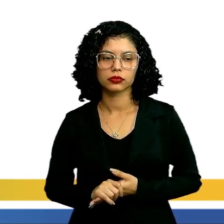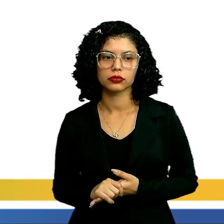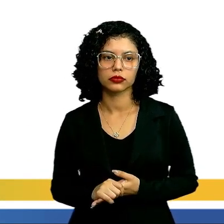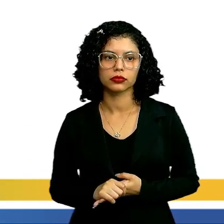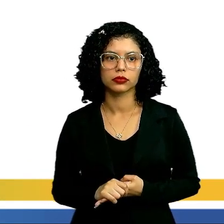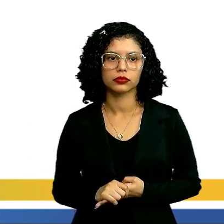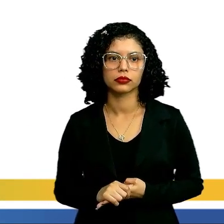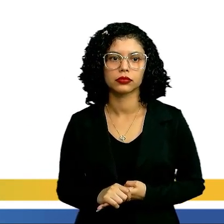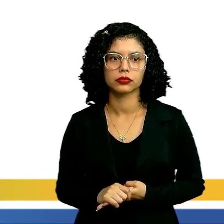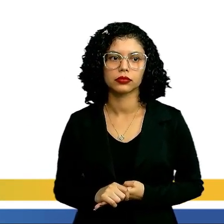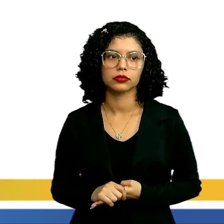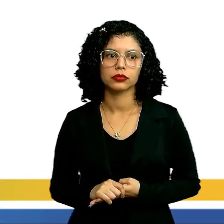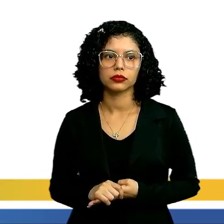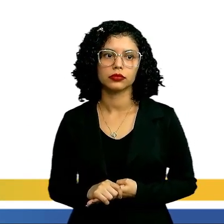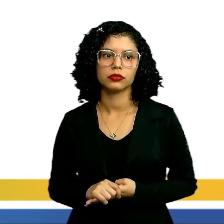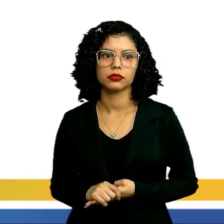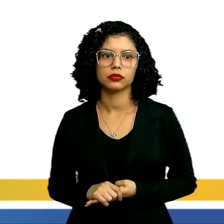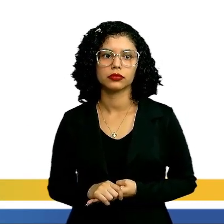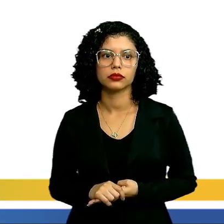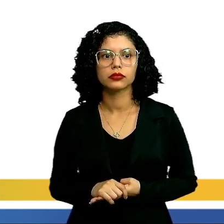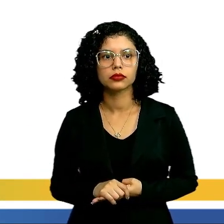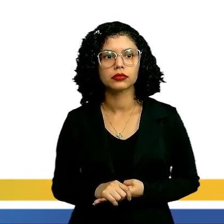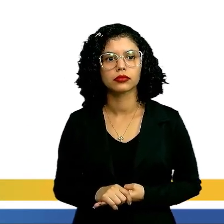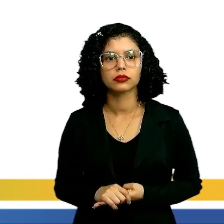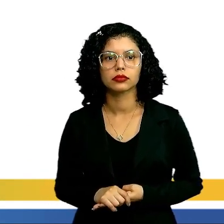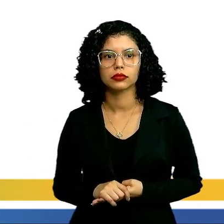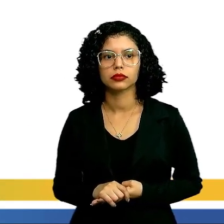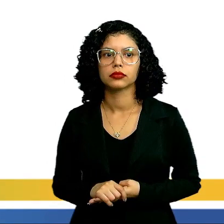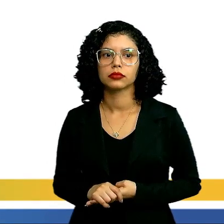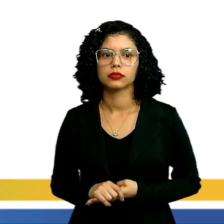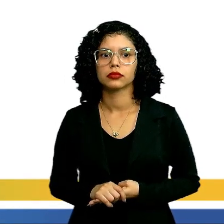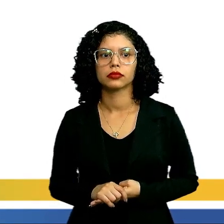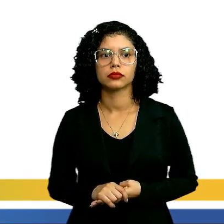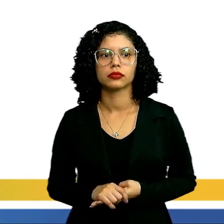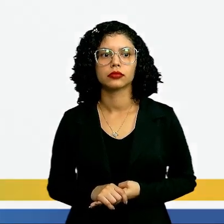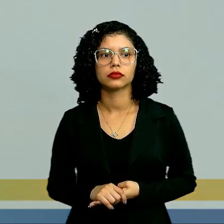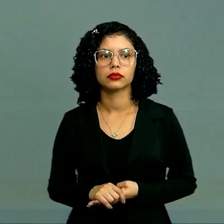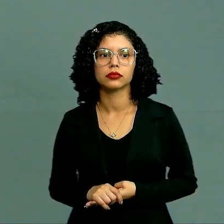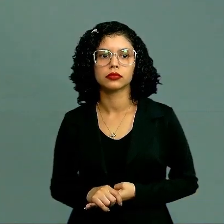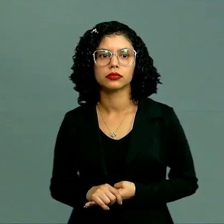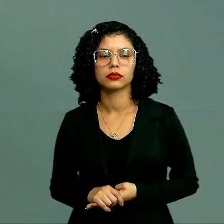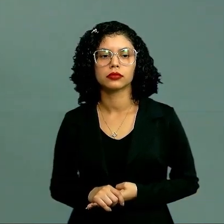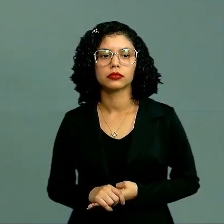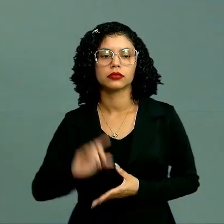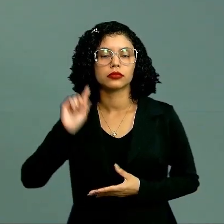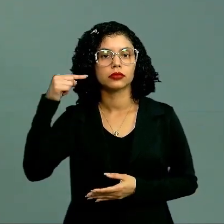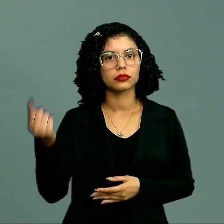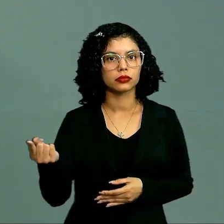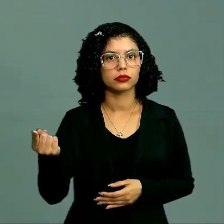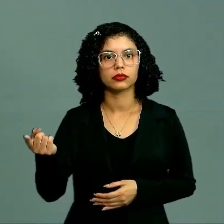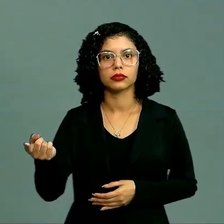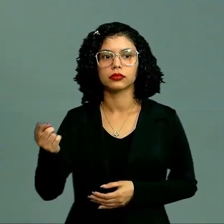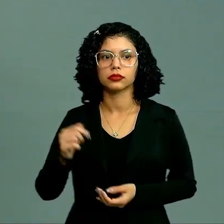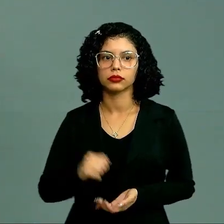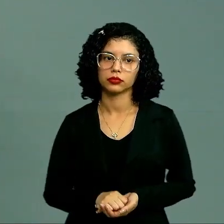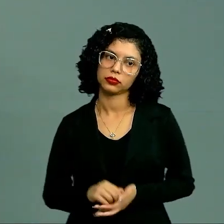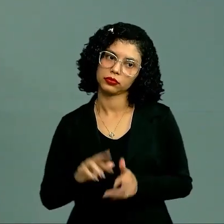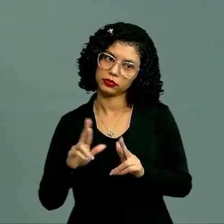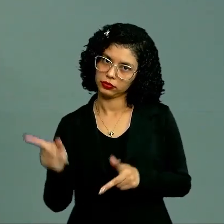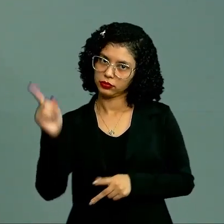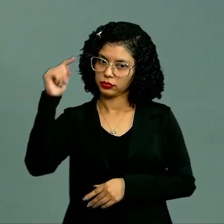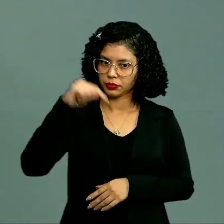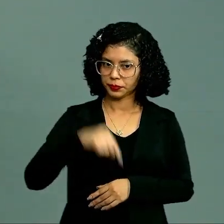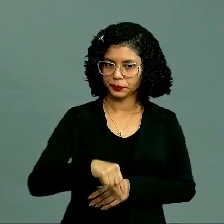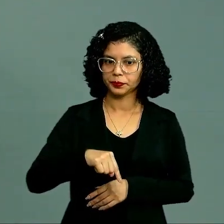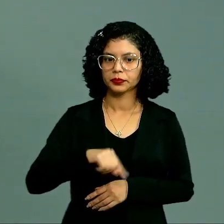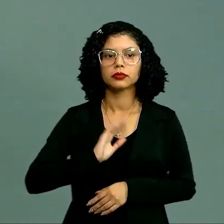que, mas lá como aqui, o reality gera controvérsias. Esse lá é diferente